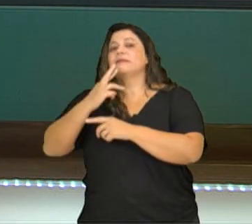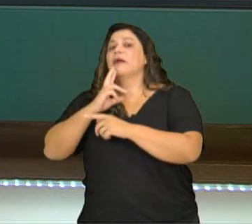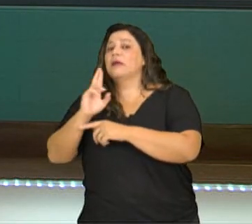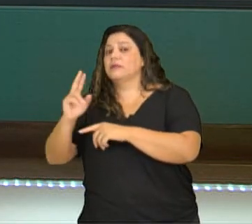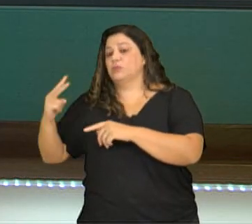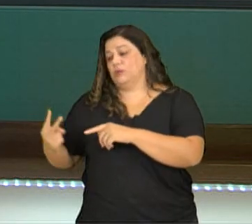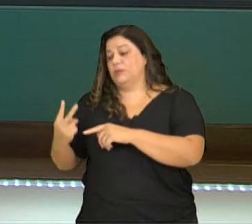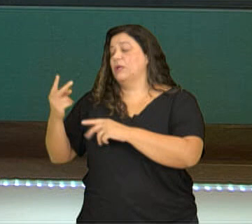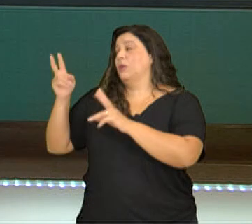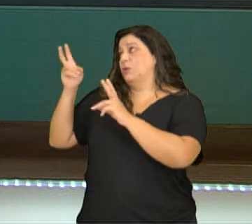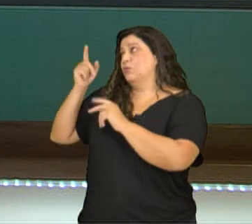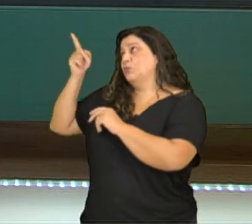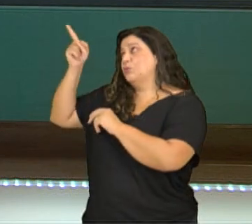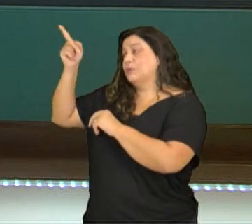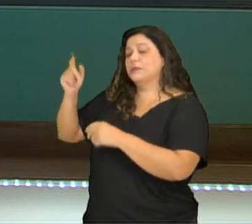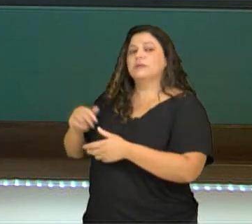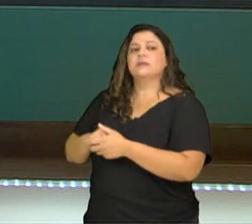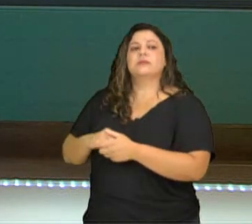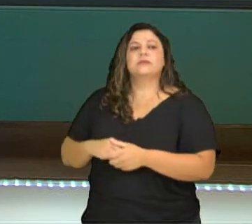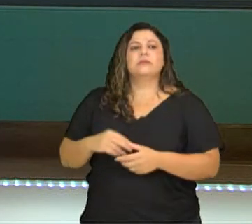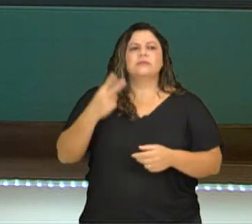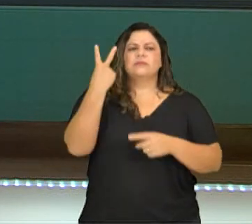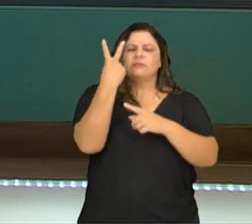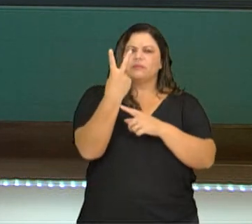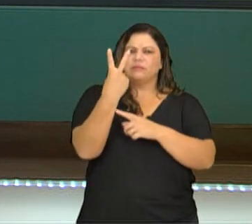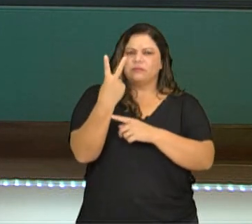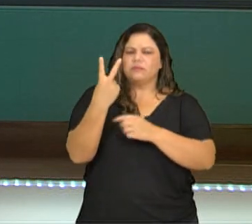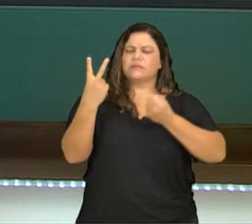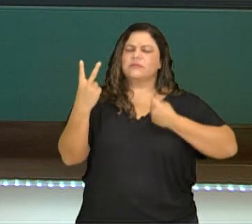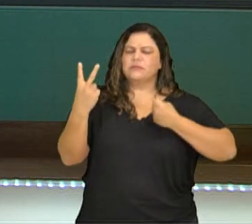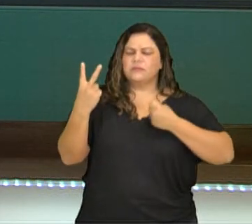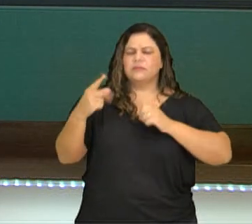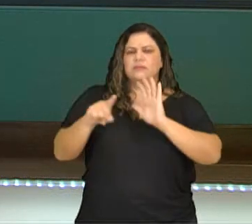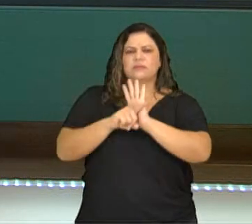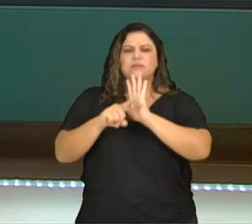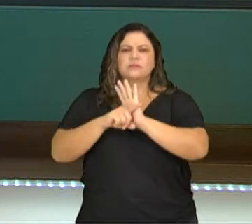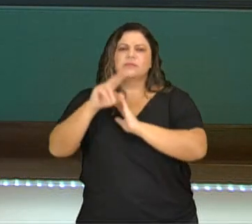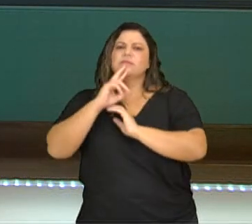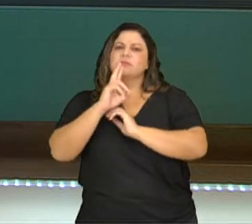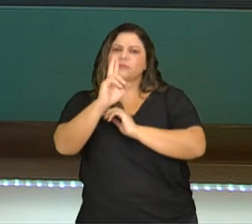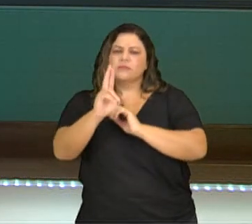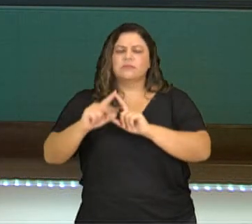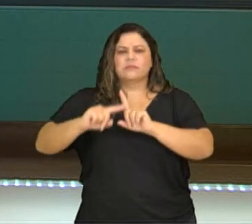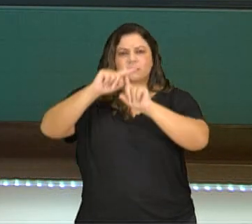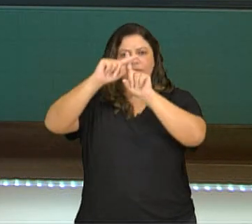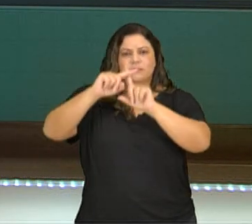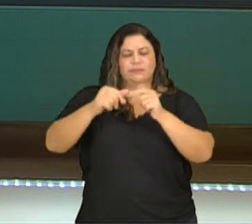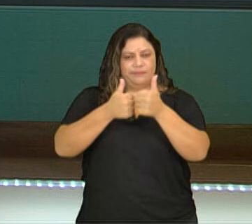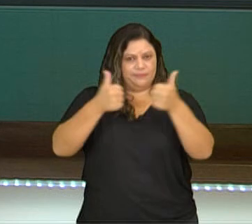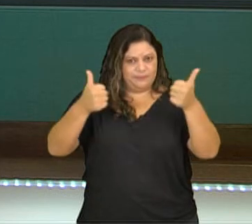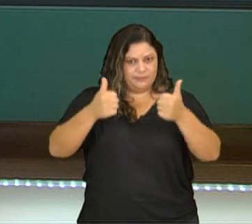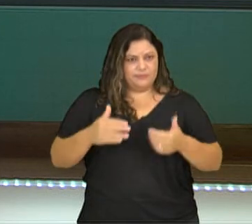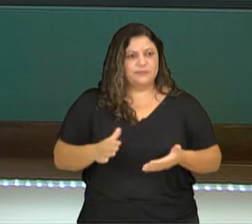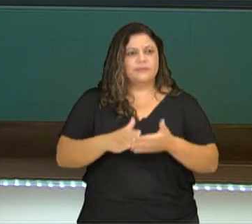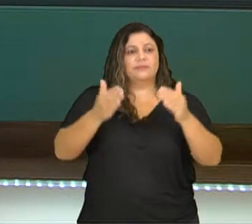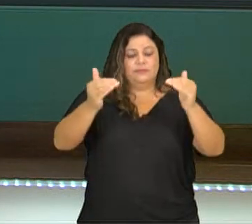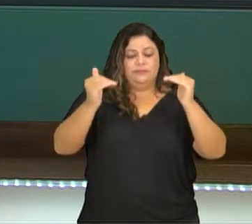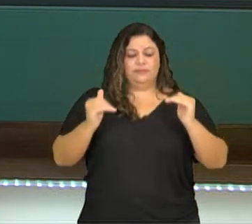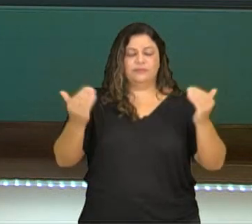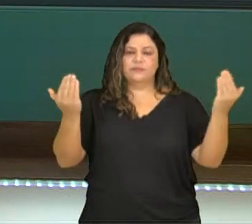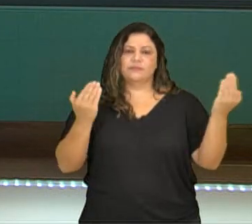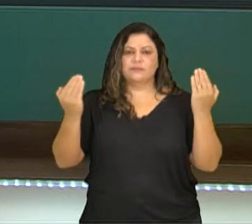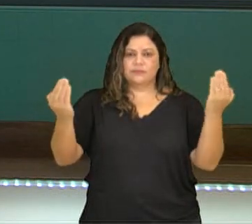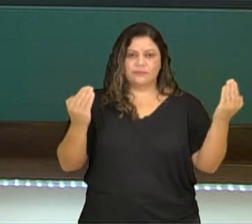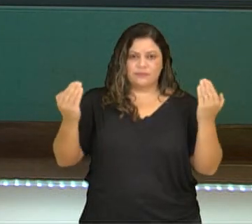eu estou dividindo dois números negativos, o resultado fica positivo, ok? Agora eu vou comparar,